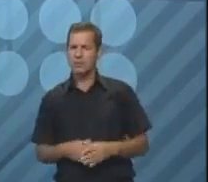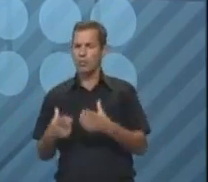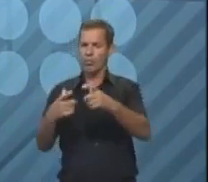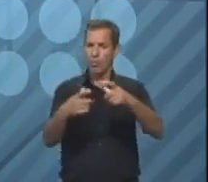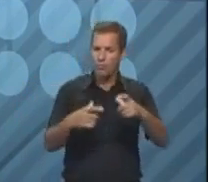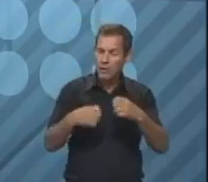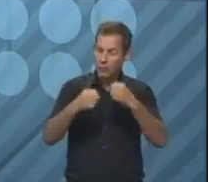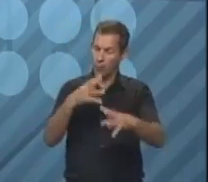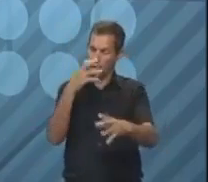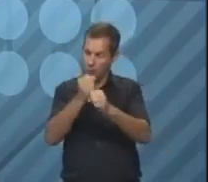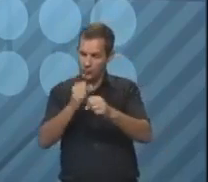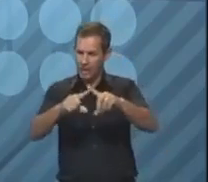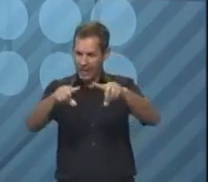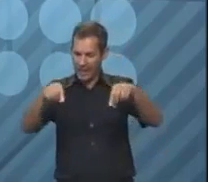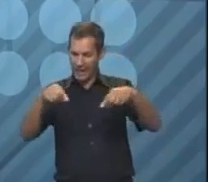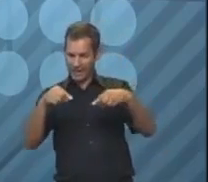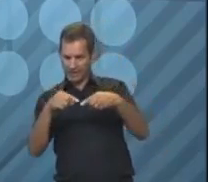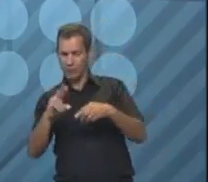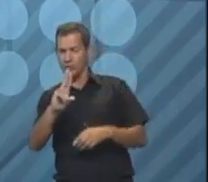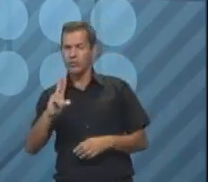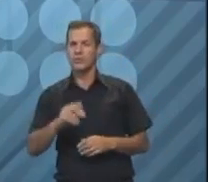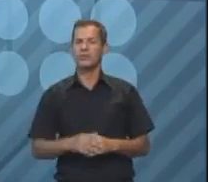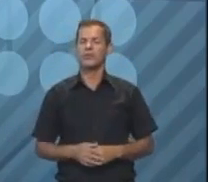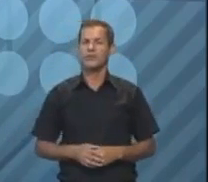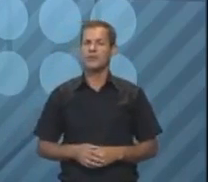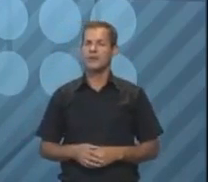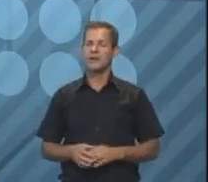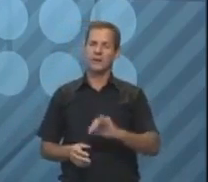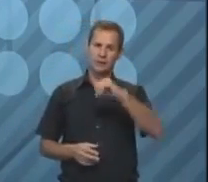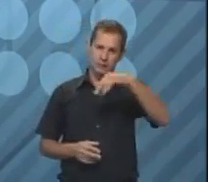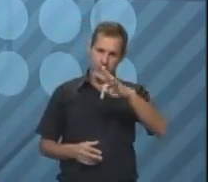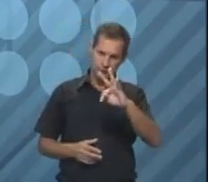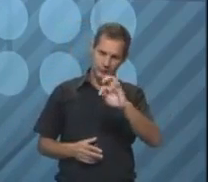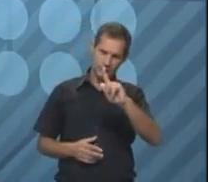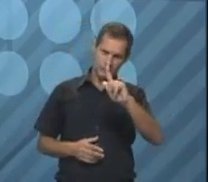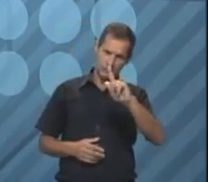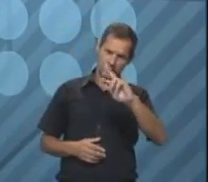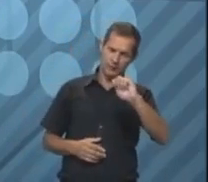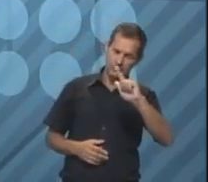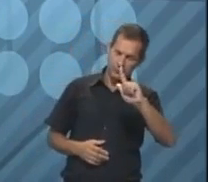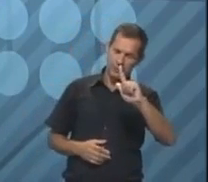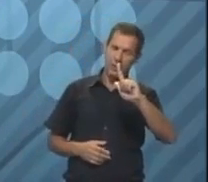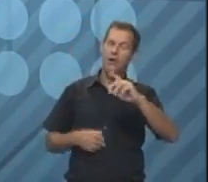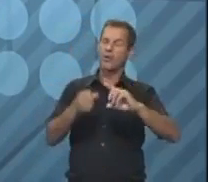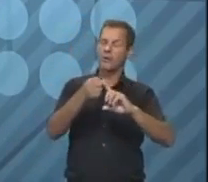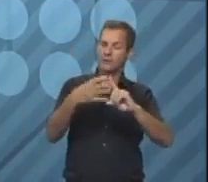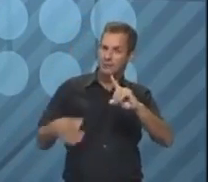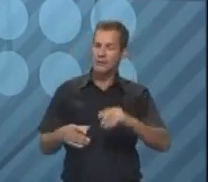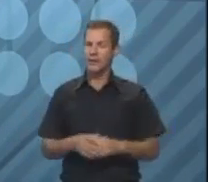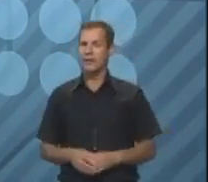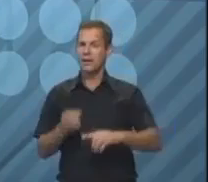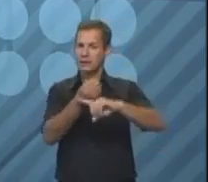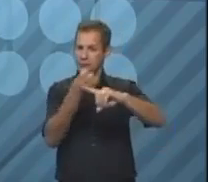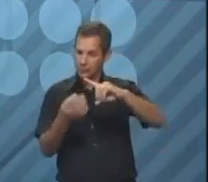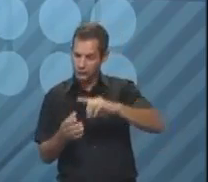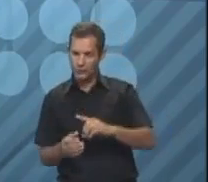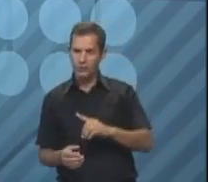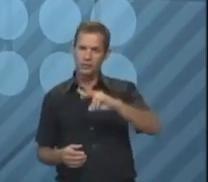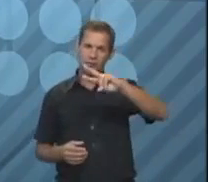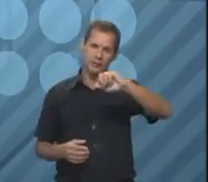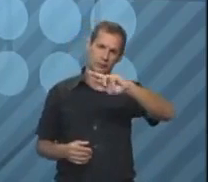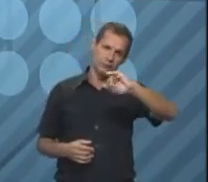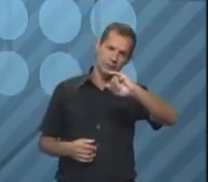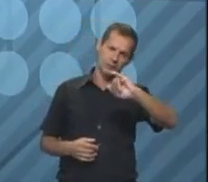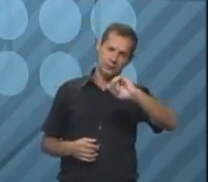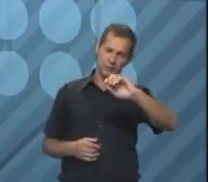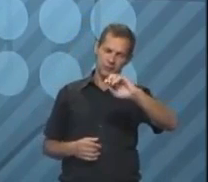região. Então, eu posso calcular essa área utilizando as integrais definidas, de função de uma variável. Nós temos